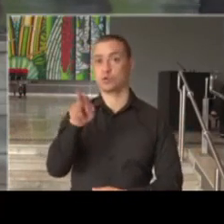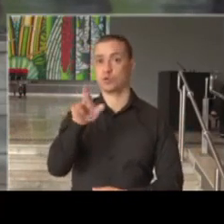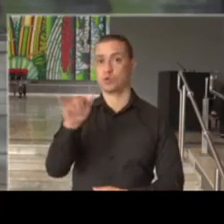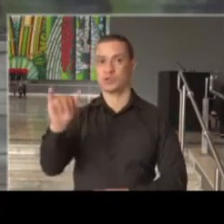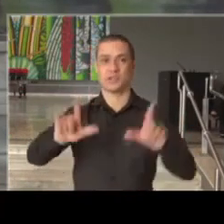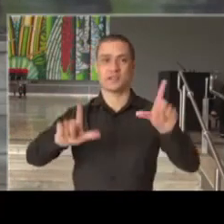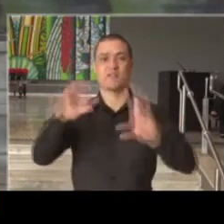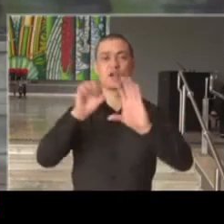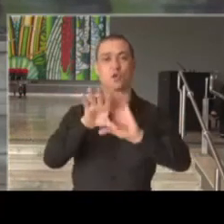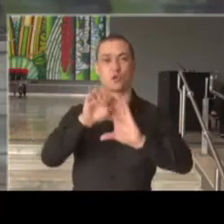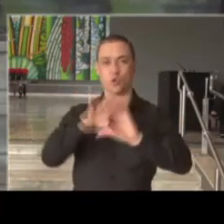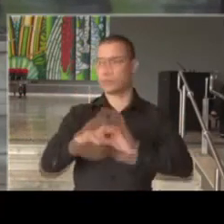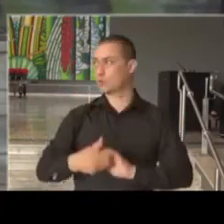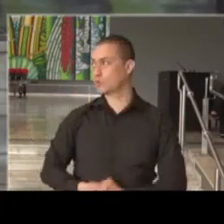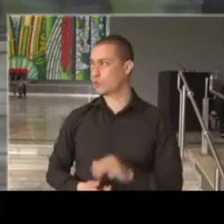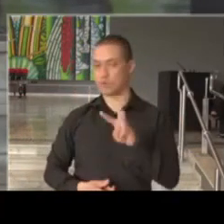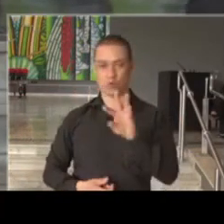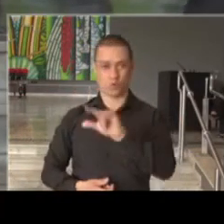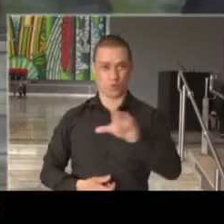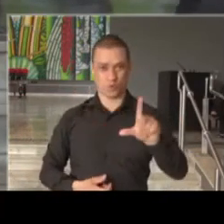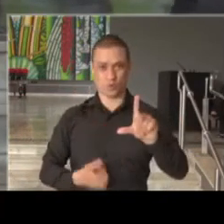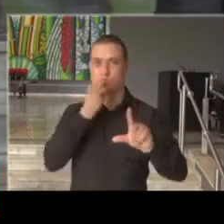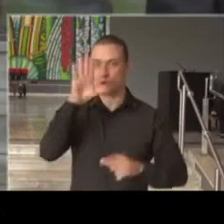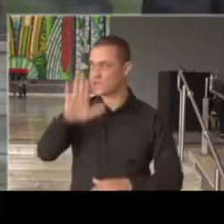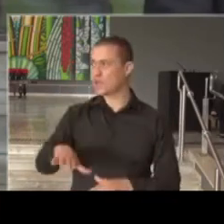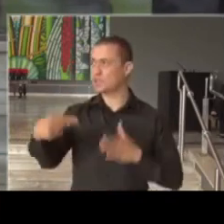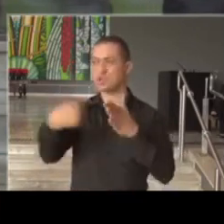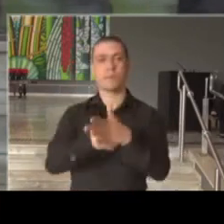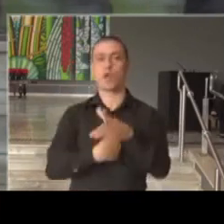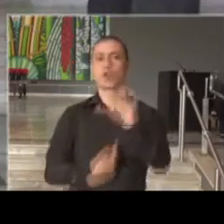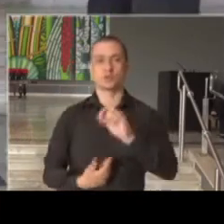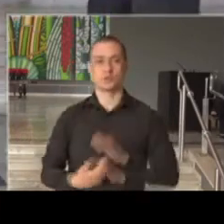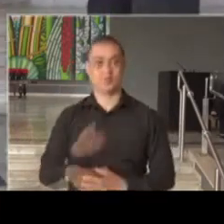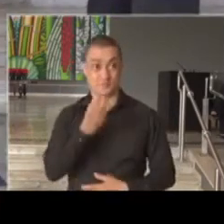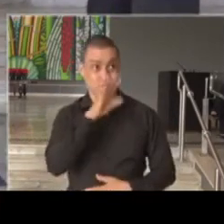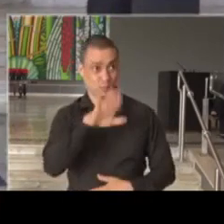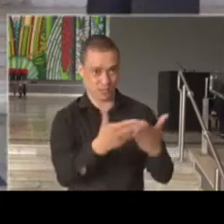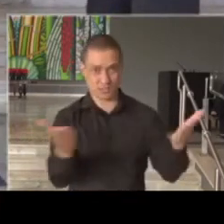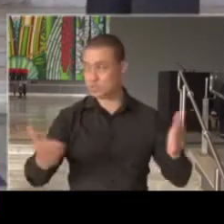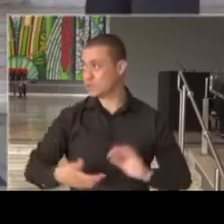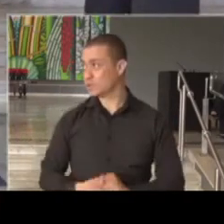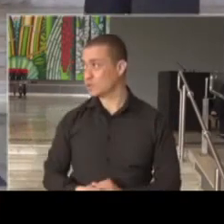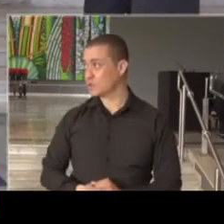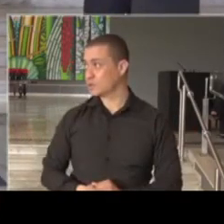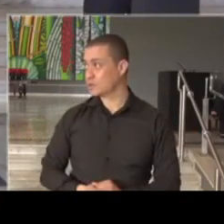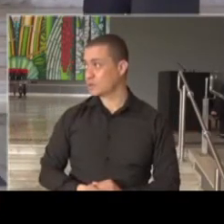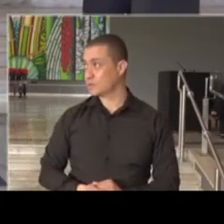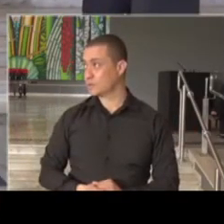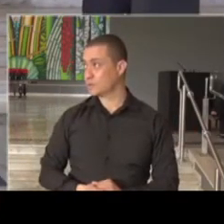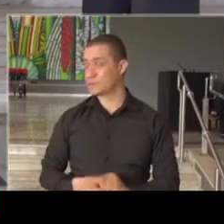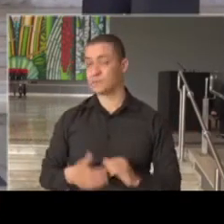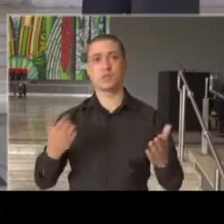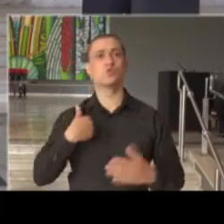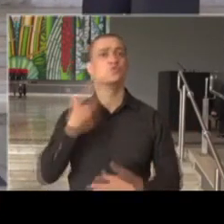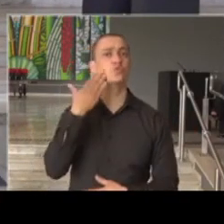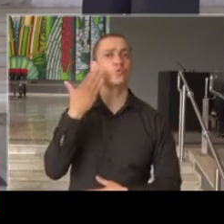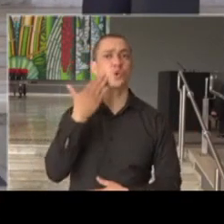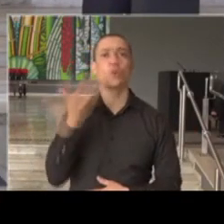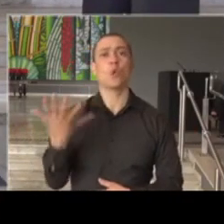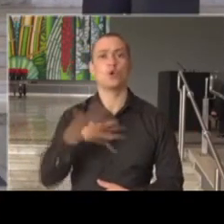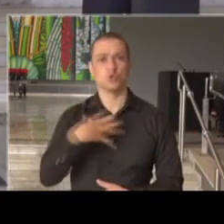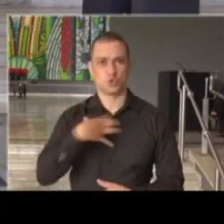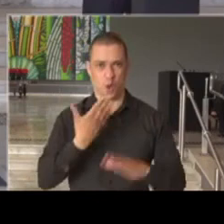Globo News. Will, boa tarde. Sua pergunta, por favor. Tudo bem, boa tarde a todos. Eu queria saber que tipo